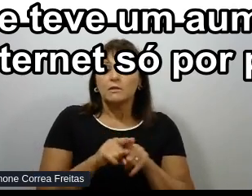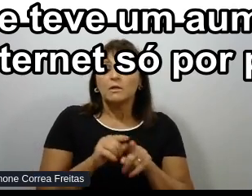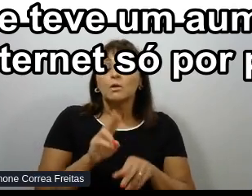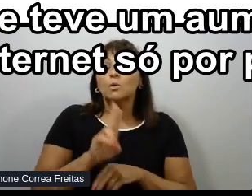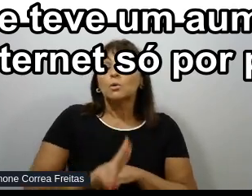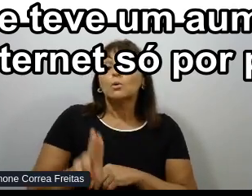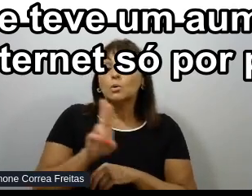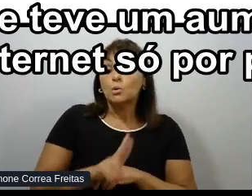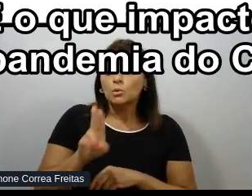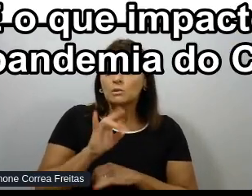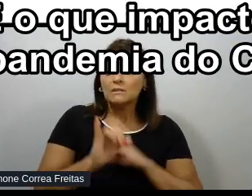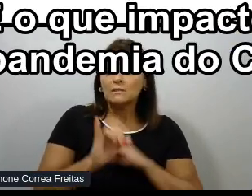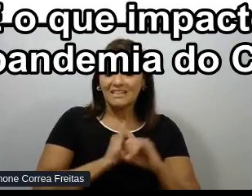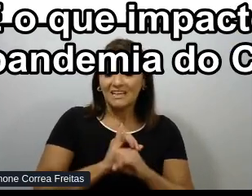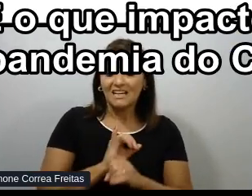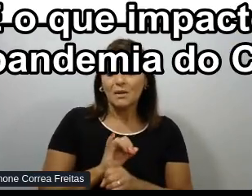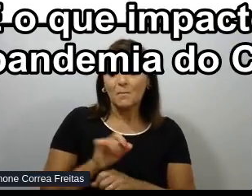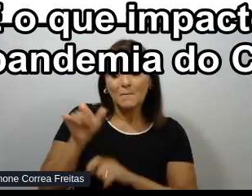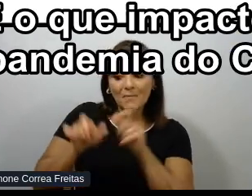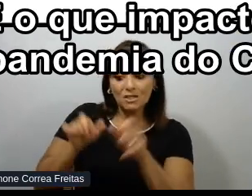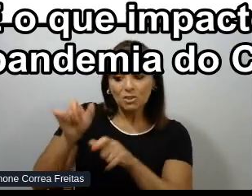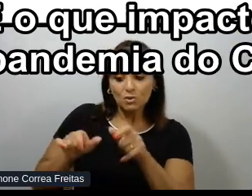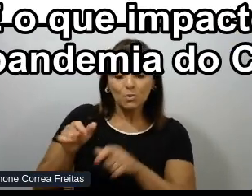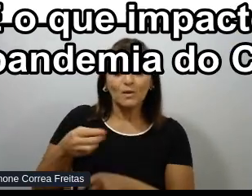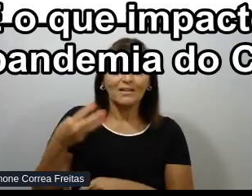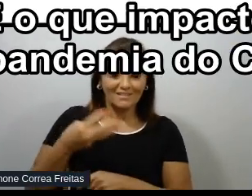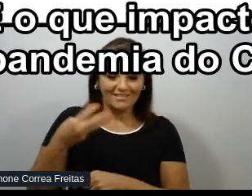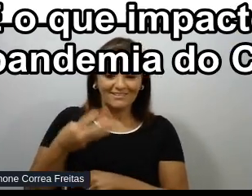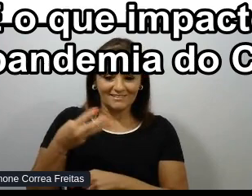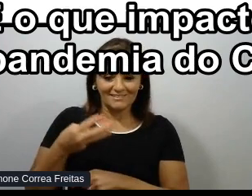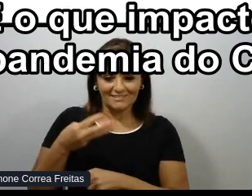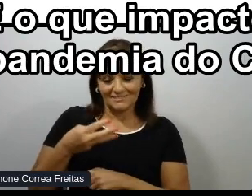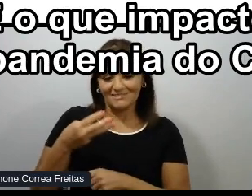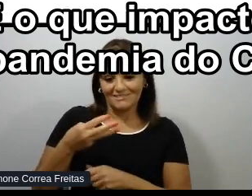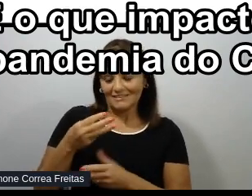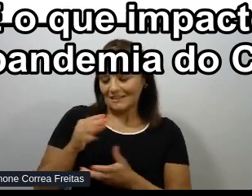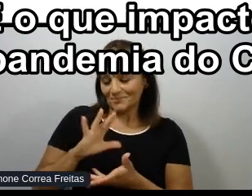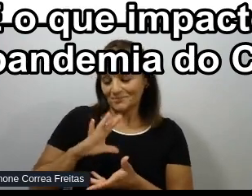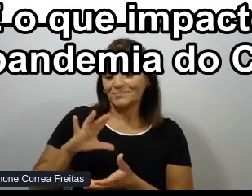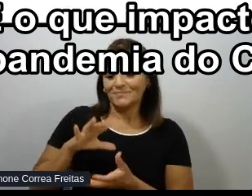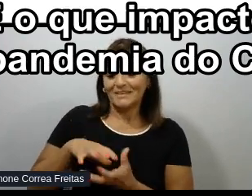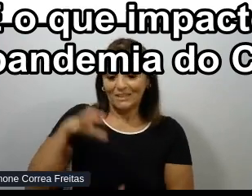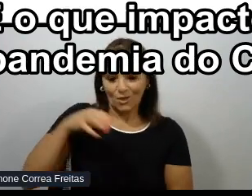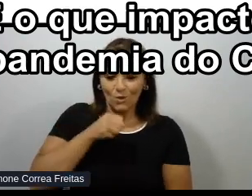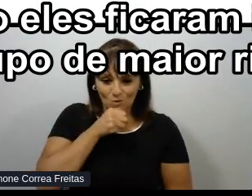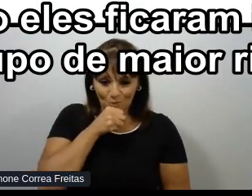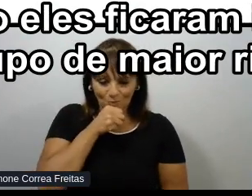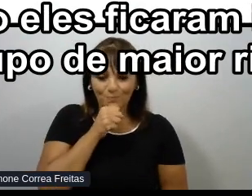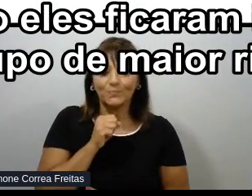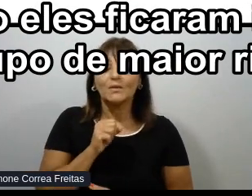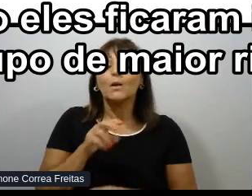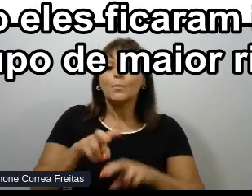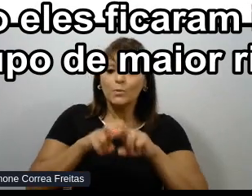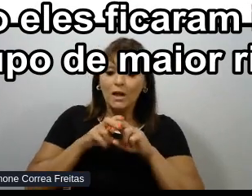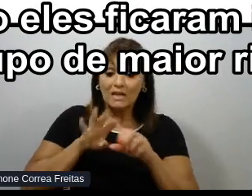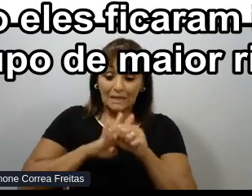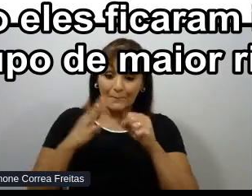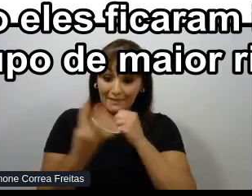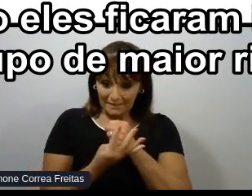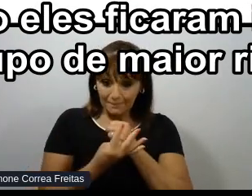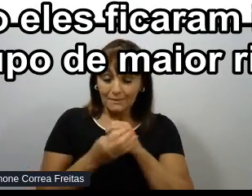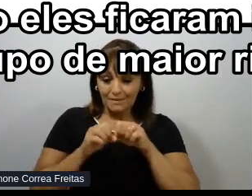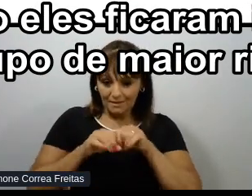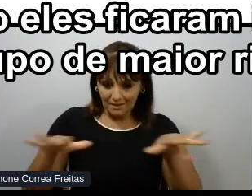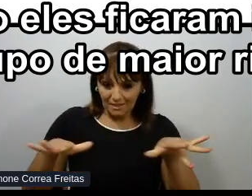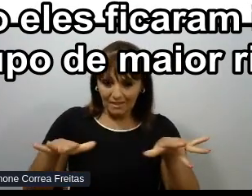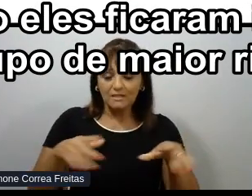Já mostrando um pouquinho do nosso questionário, a gente trouxe aqui o uso da internet pela população na terceira idade. O uso é